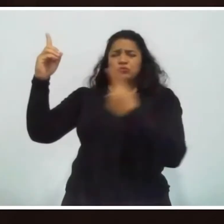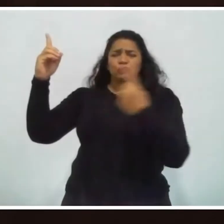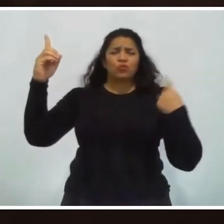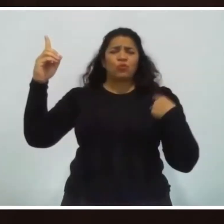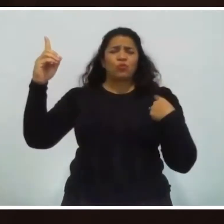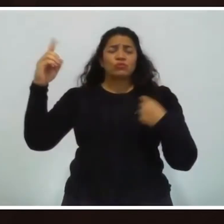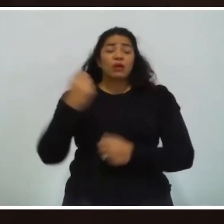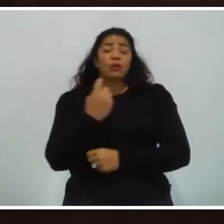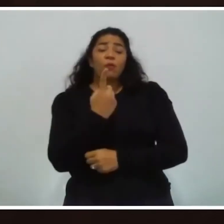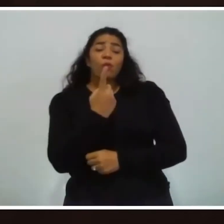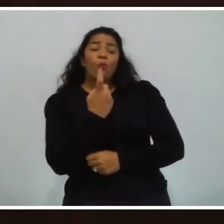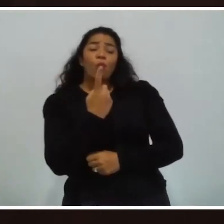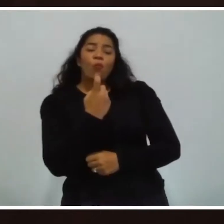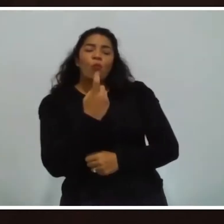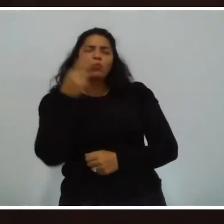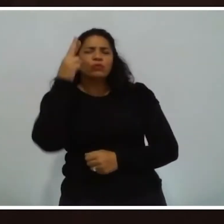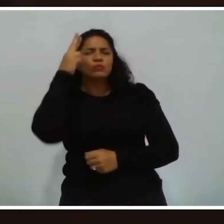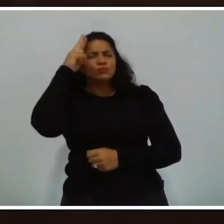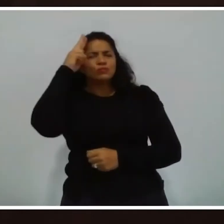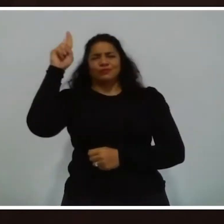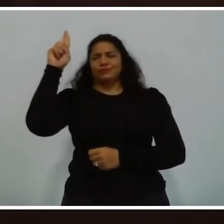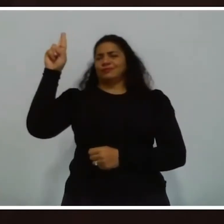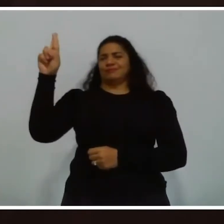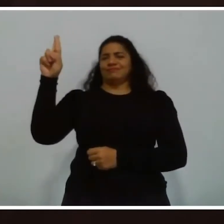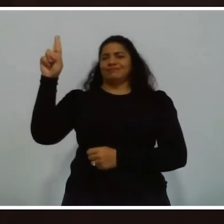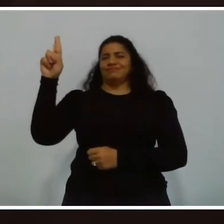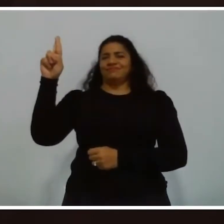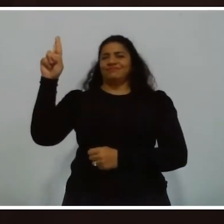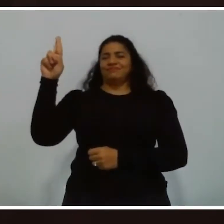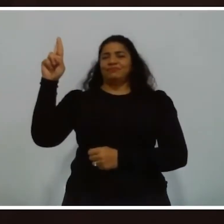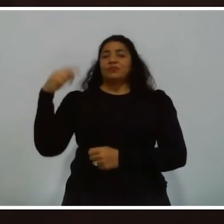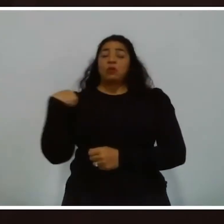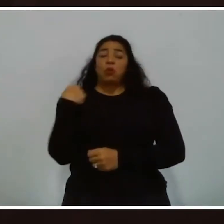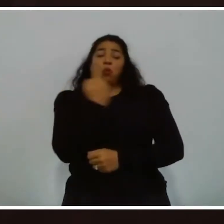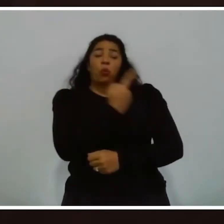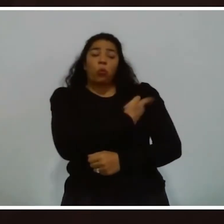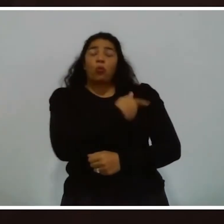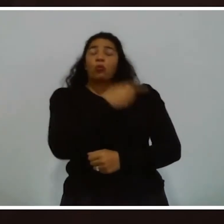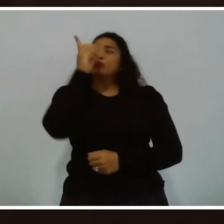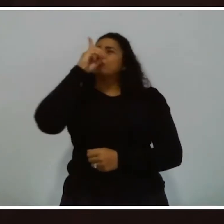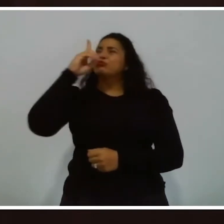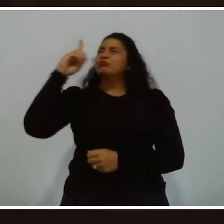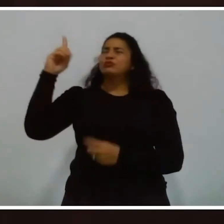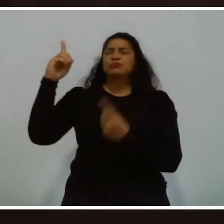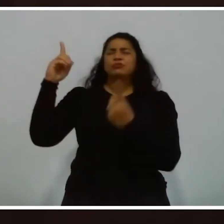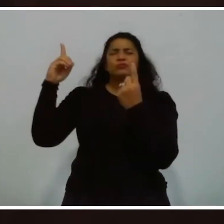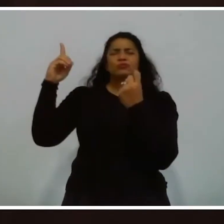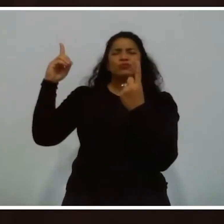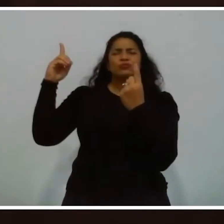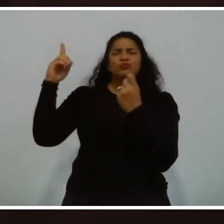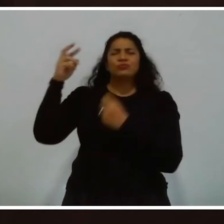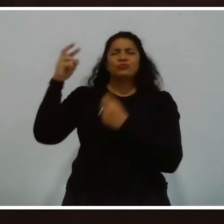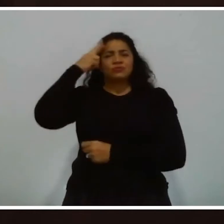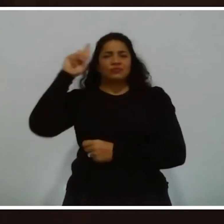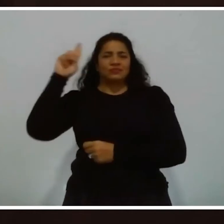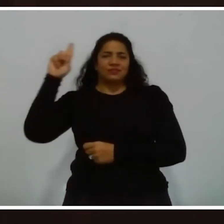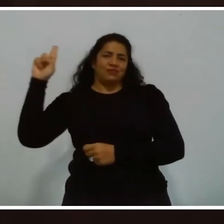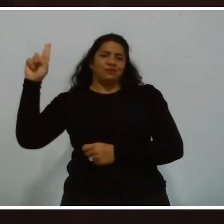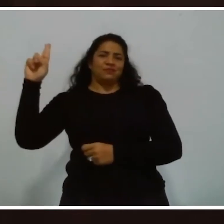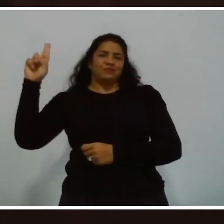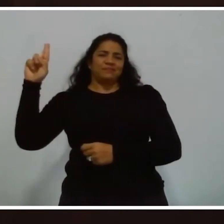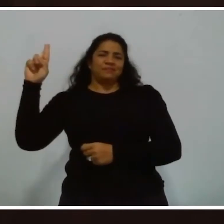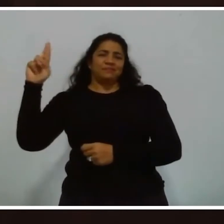Israel, o Senhor nosso Deus é o único Senhor. Esse Senhor aqui, você pode ver, está tudo em caixa alta, em letra